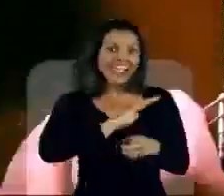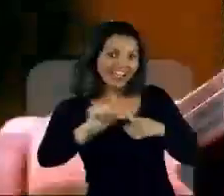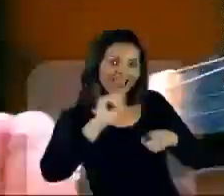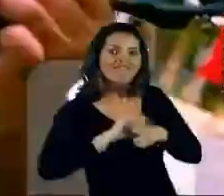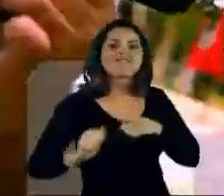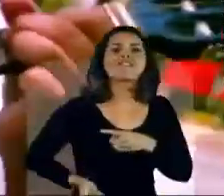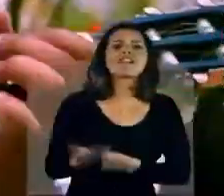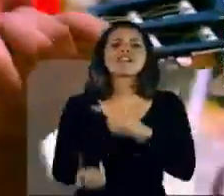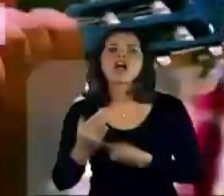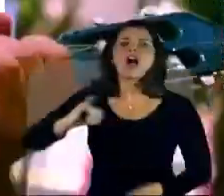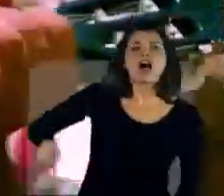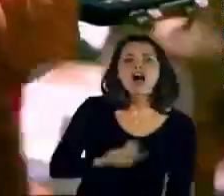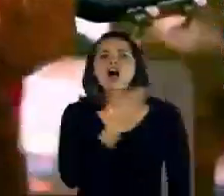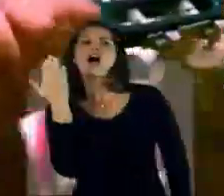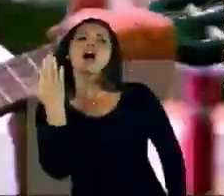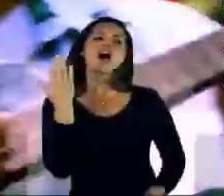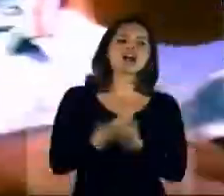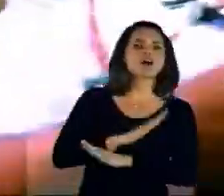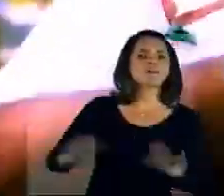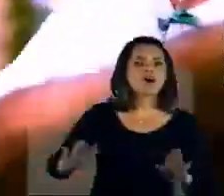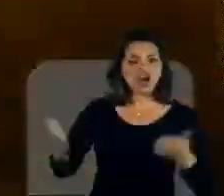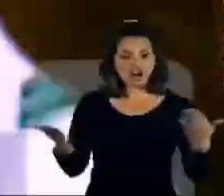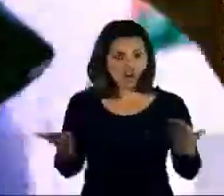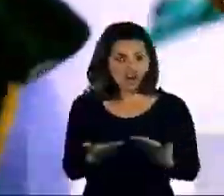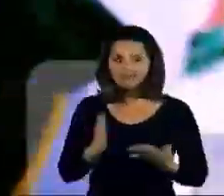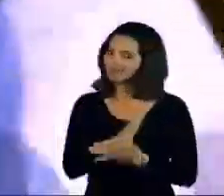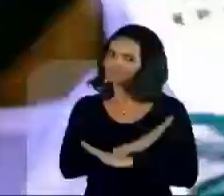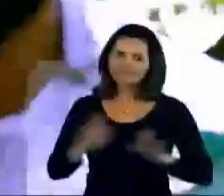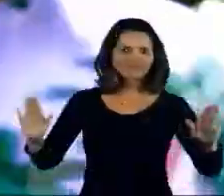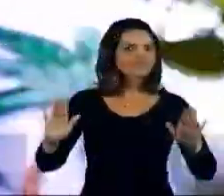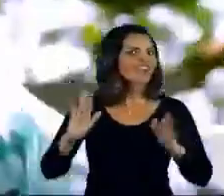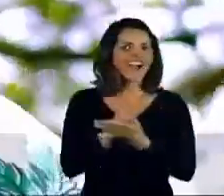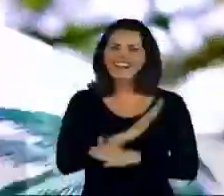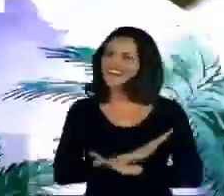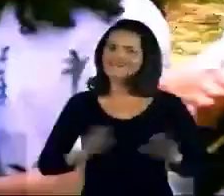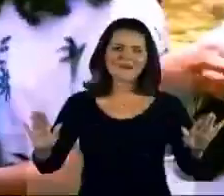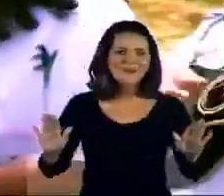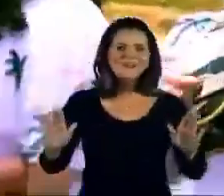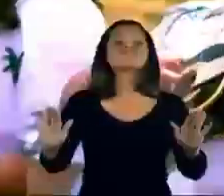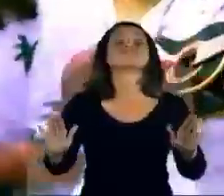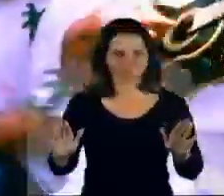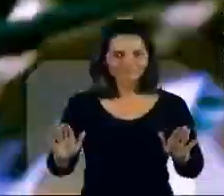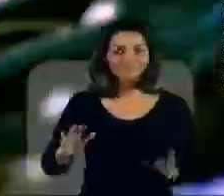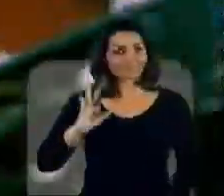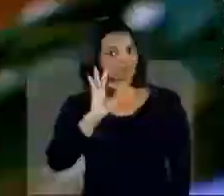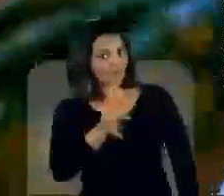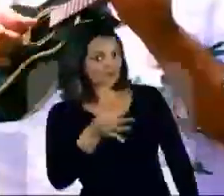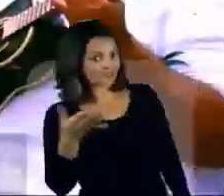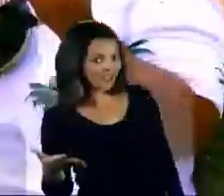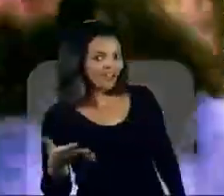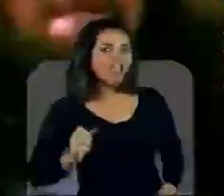mais. A mamata acabou, a mamata acabou, quem mamou não mama mais. A mamata acabou, quem mamou não